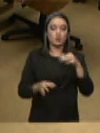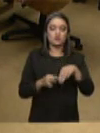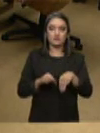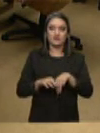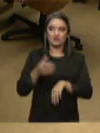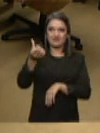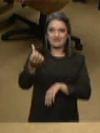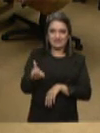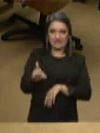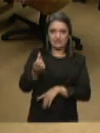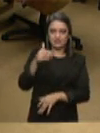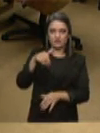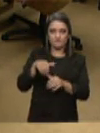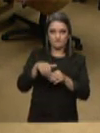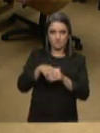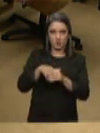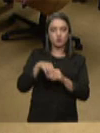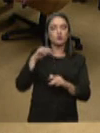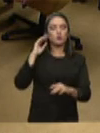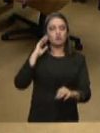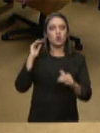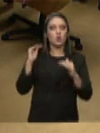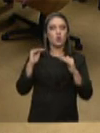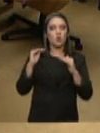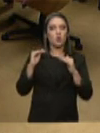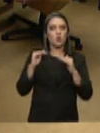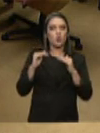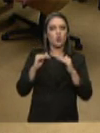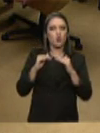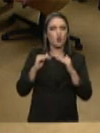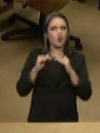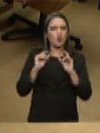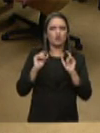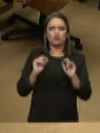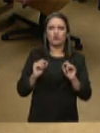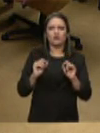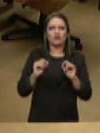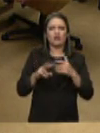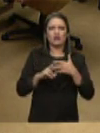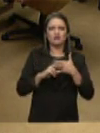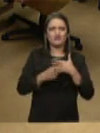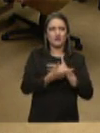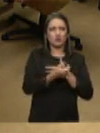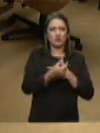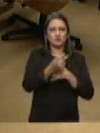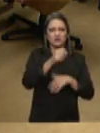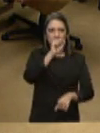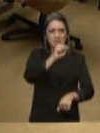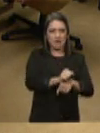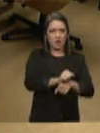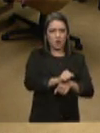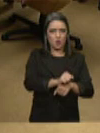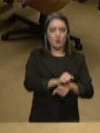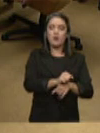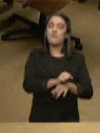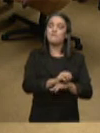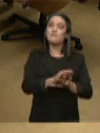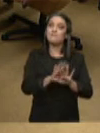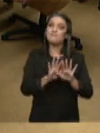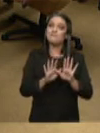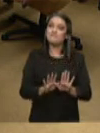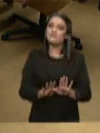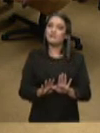votaram favoravelmente à cessação dos efeitos em 2007, Sim. mas com